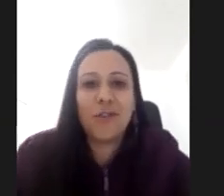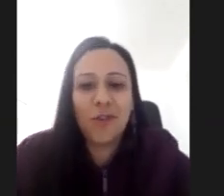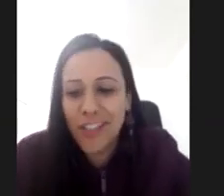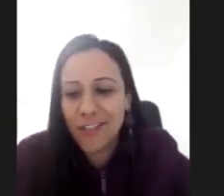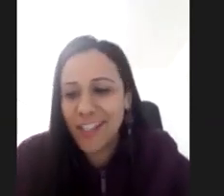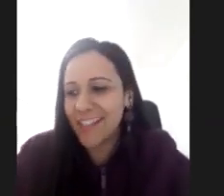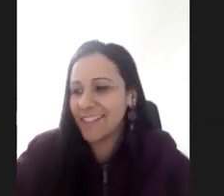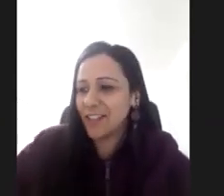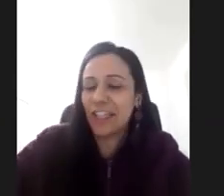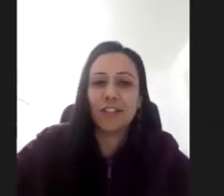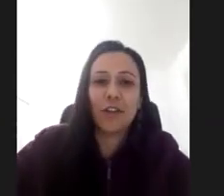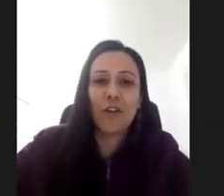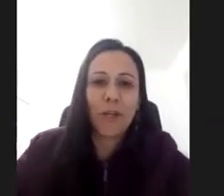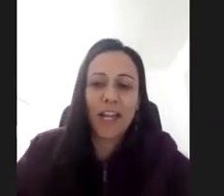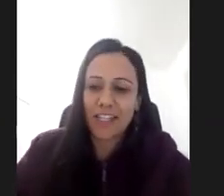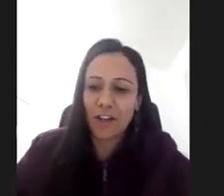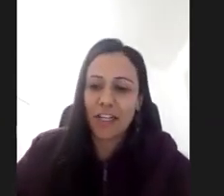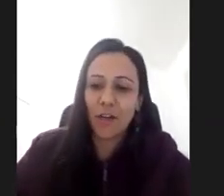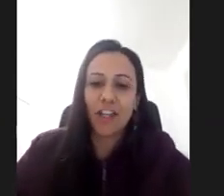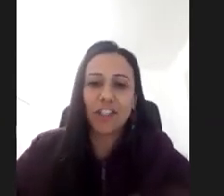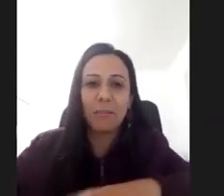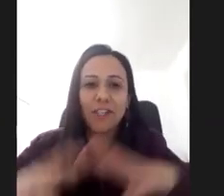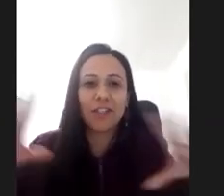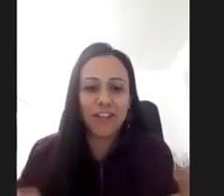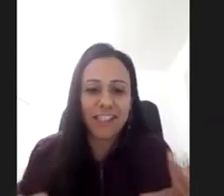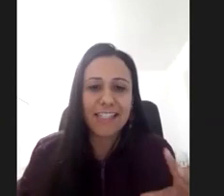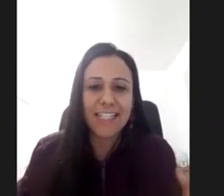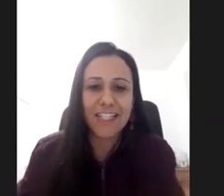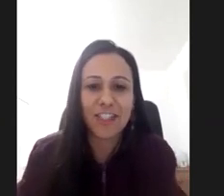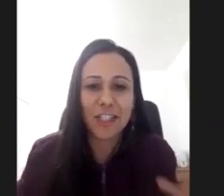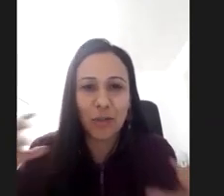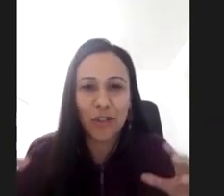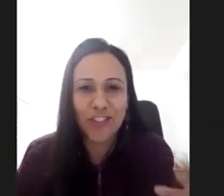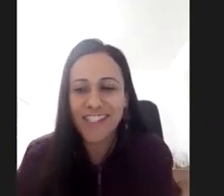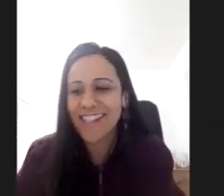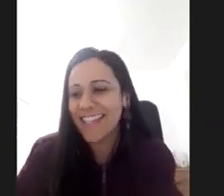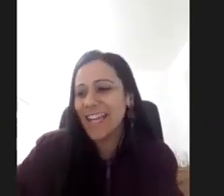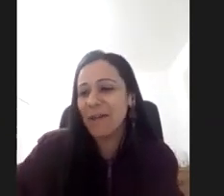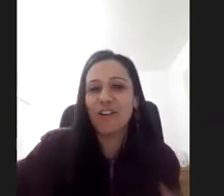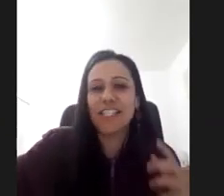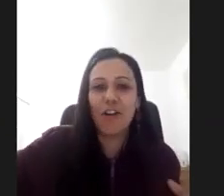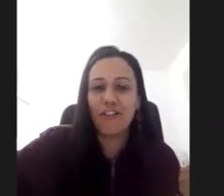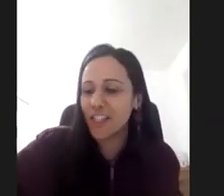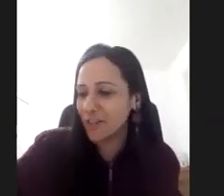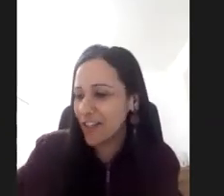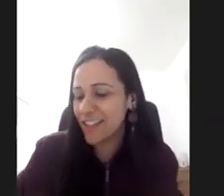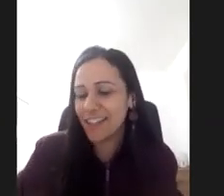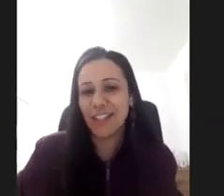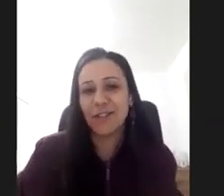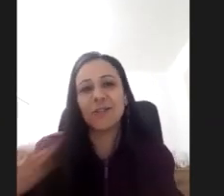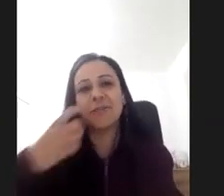nos escutam, né? Tentando incorporar essa nova linguagem aí mais universalizante, usando todos. Uma coisa nova que eu